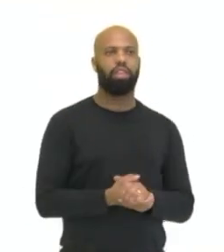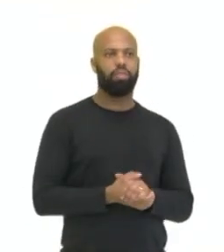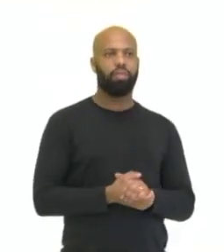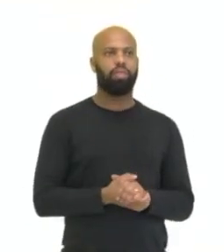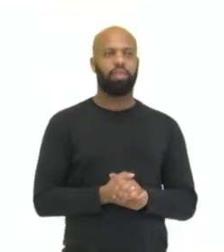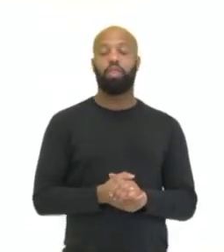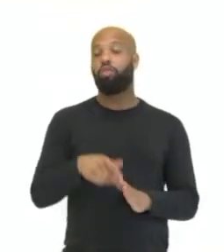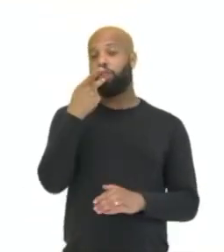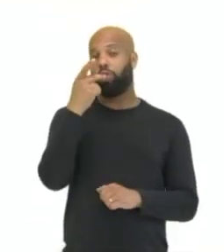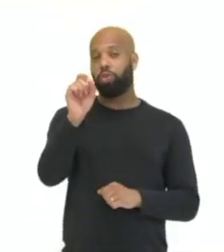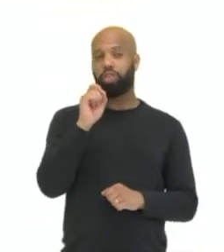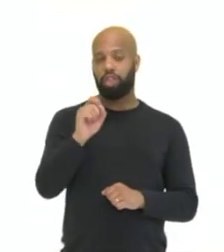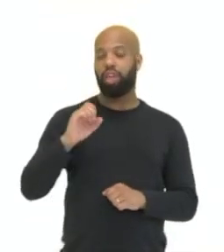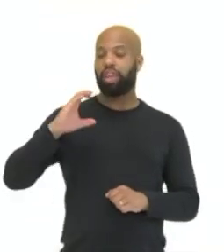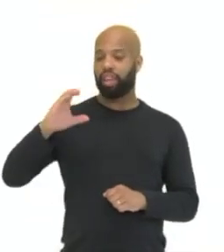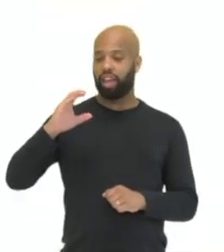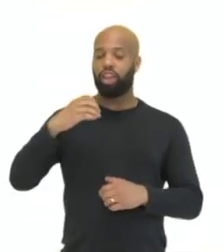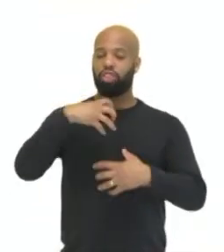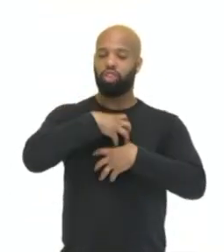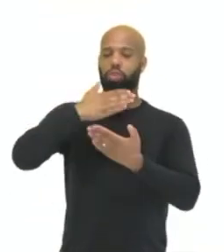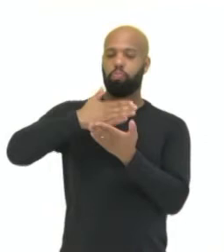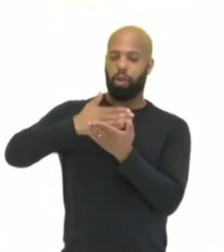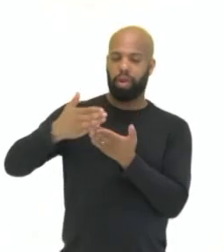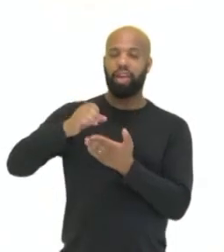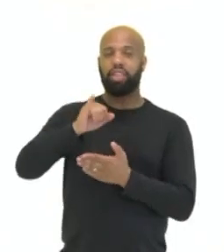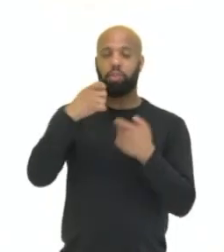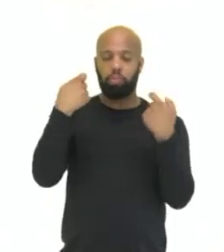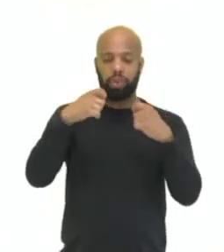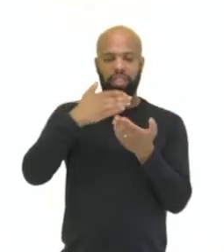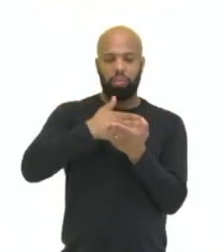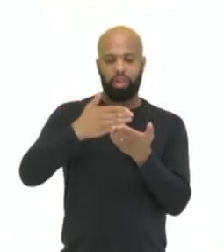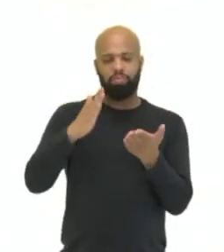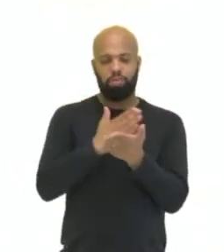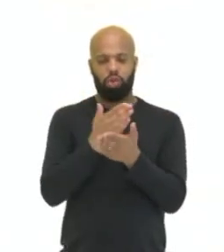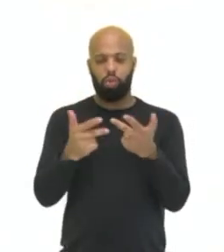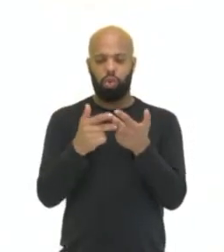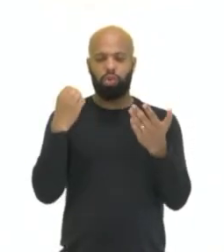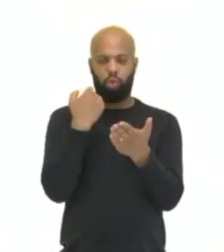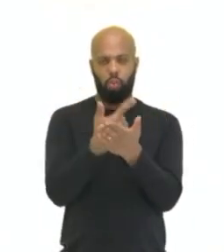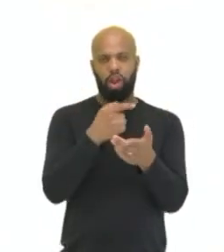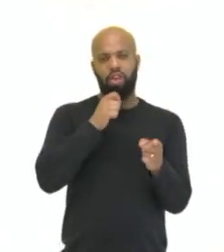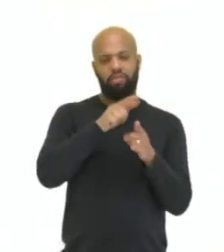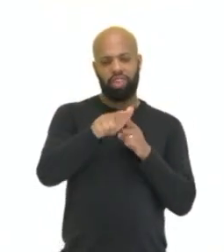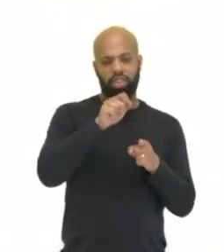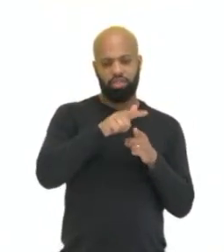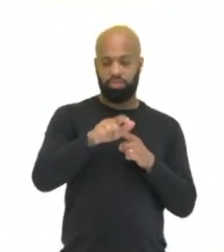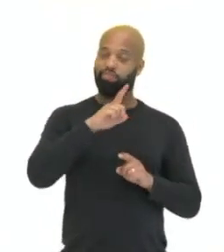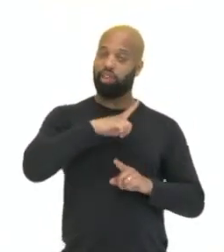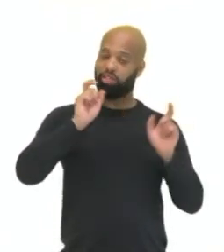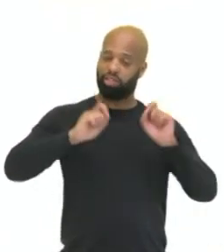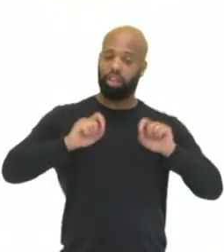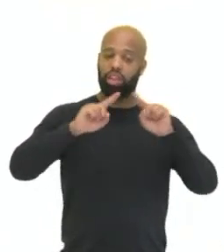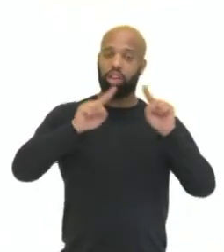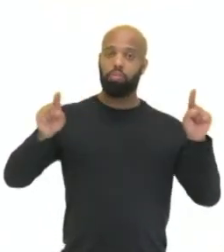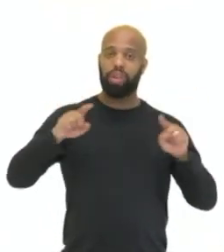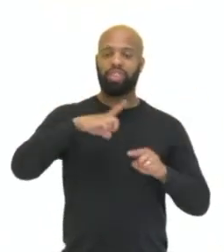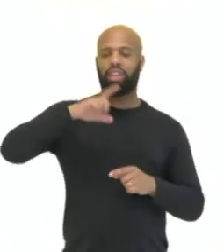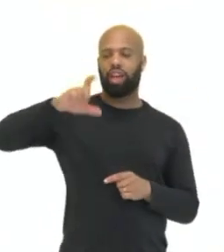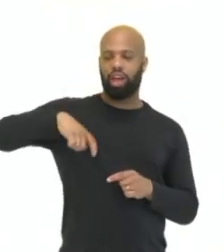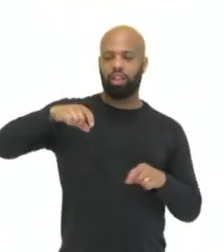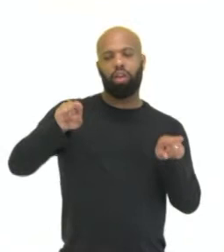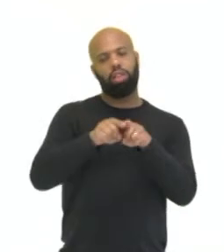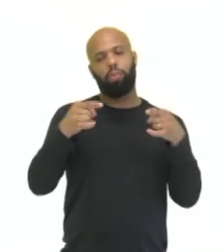né, que diz assim: o crédito é uma boa opção para quem precisa parcelar ou financiar alguma compra, porém os cartões,